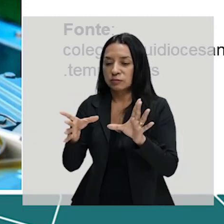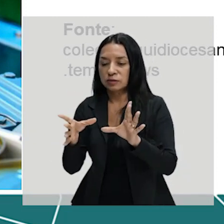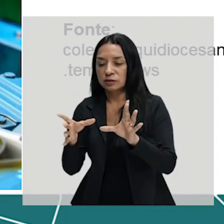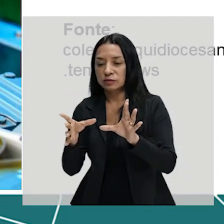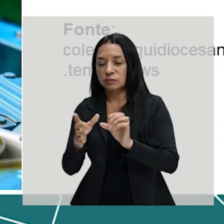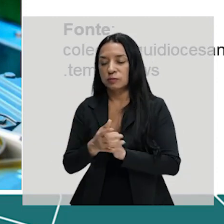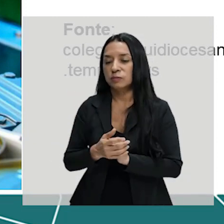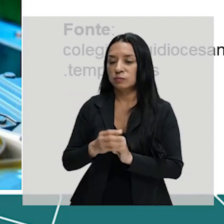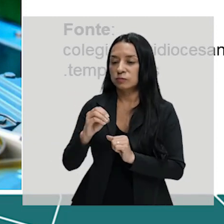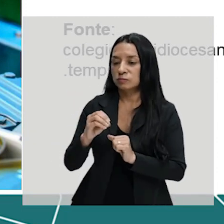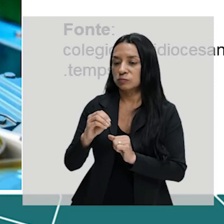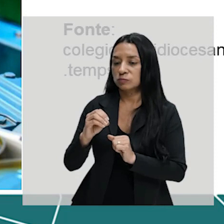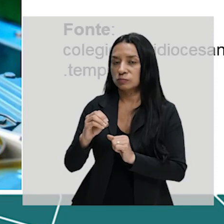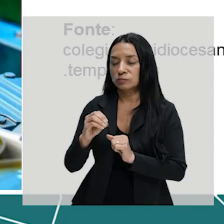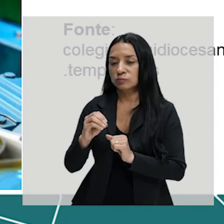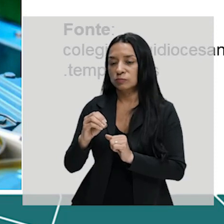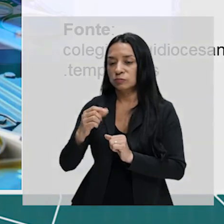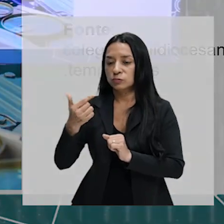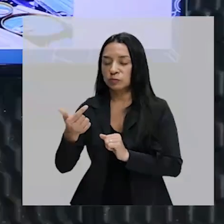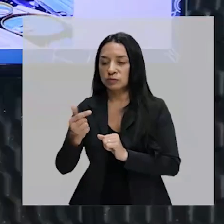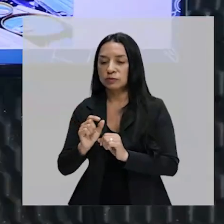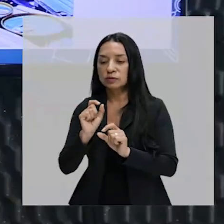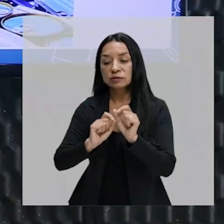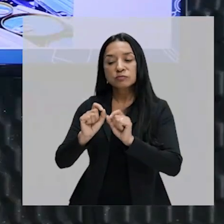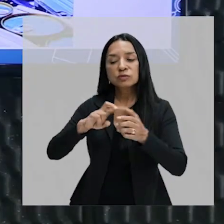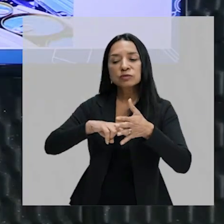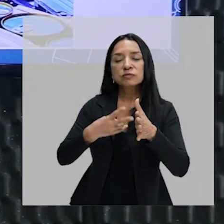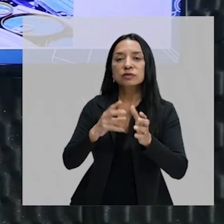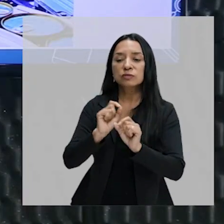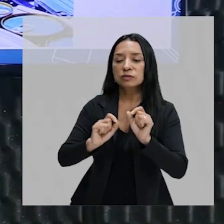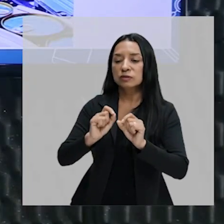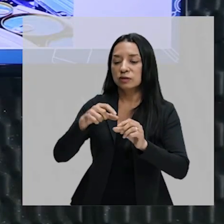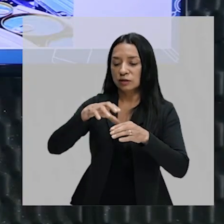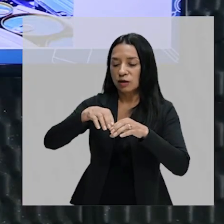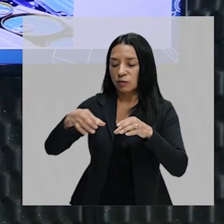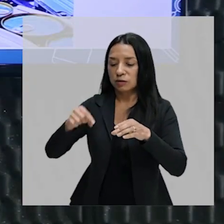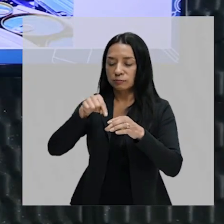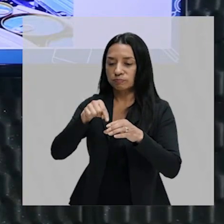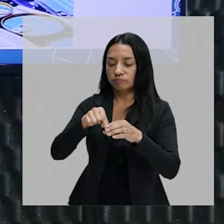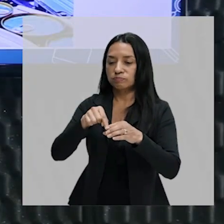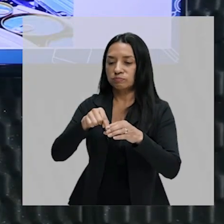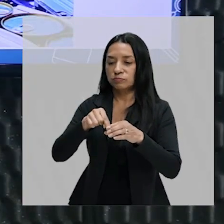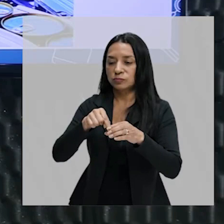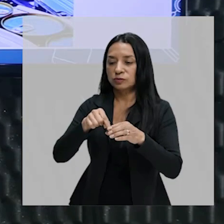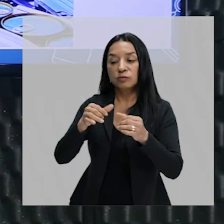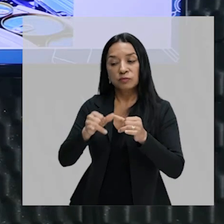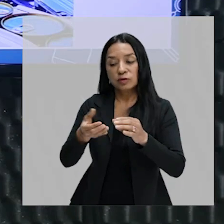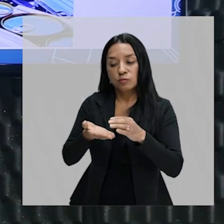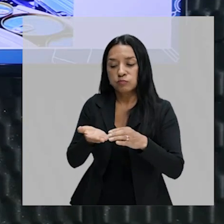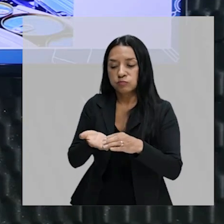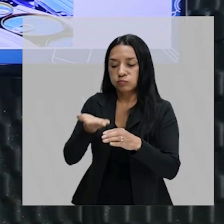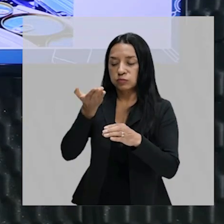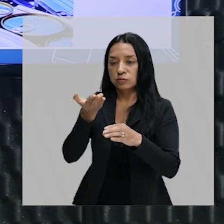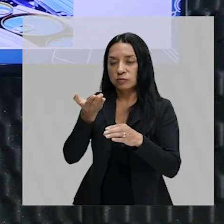e é essa liberação de gás carbônico que faz com que o enlatado que esteja contaminado fica estufado